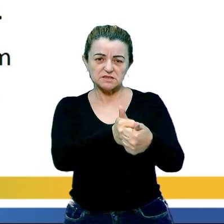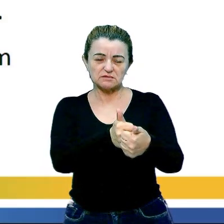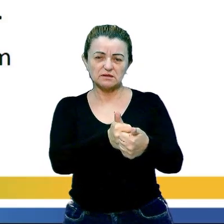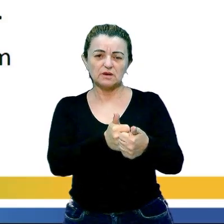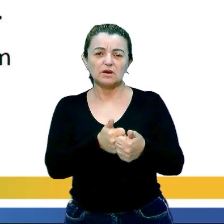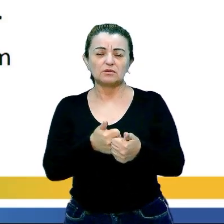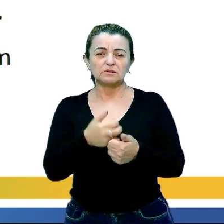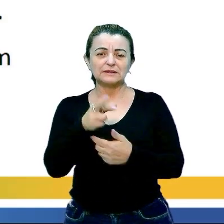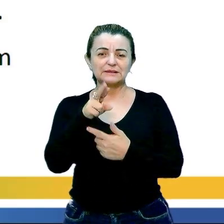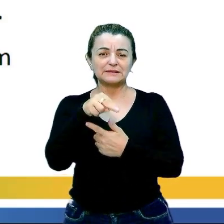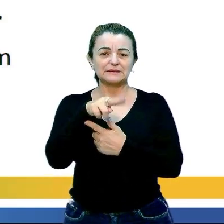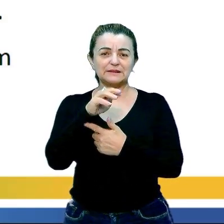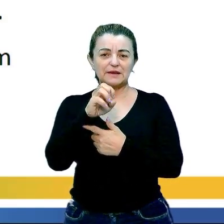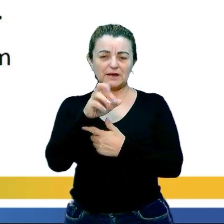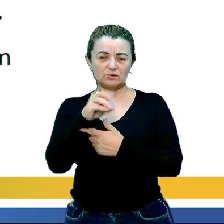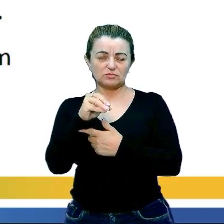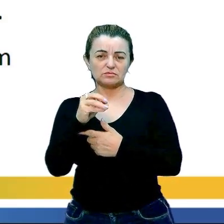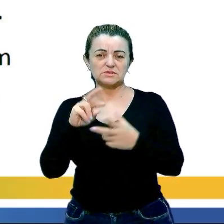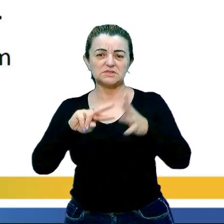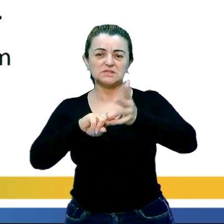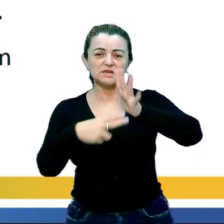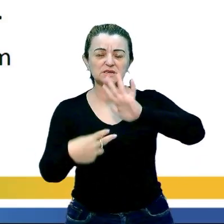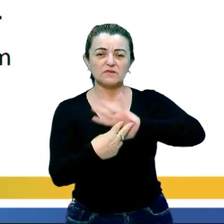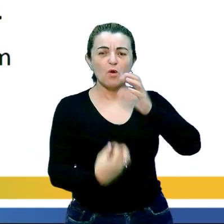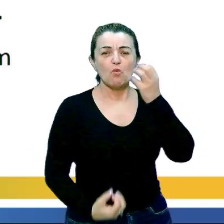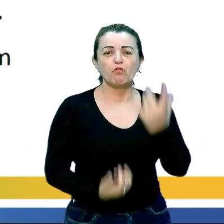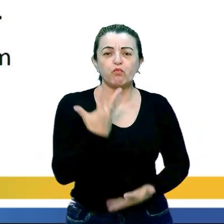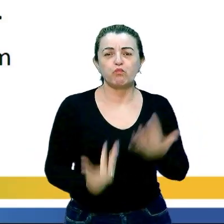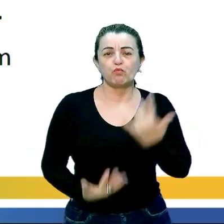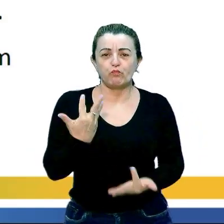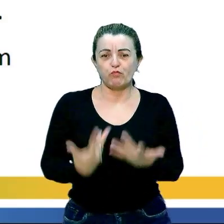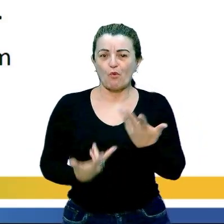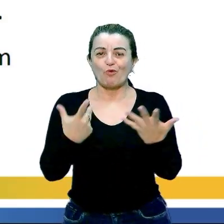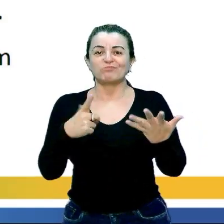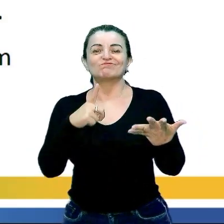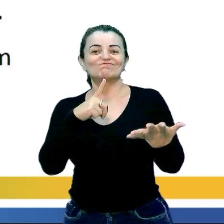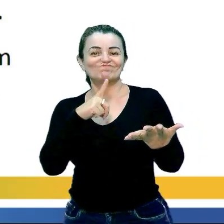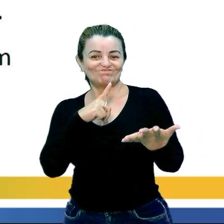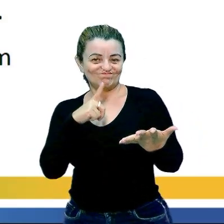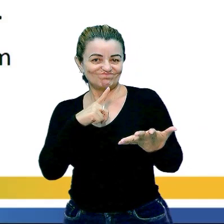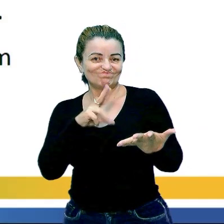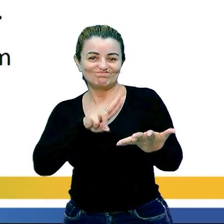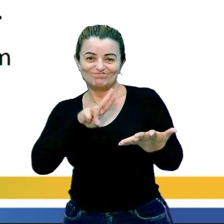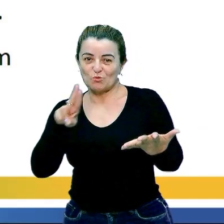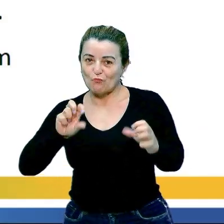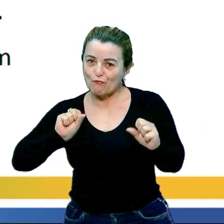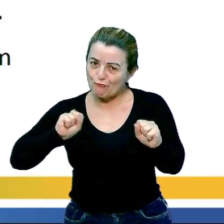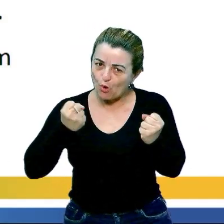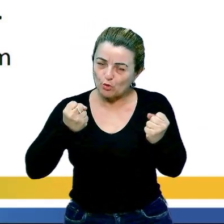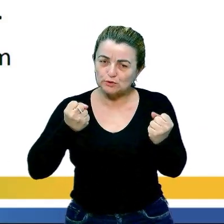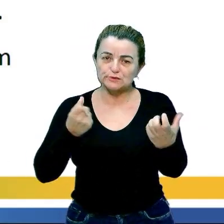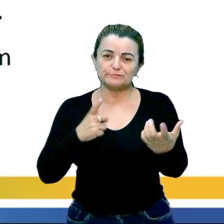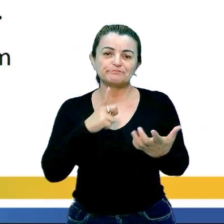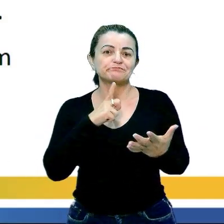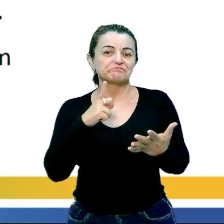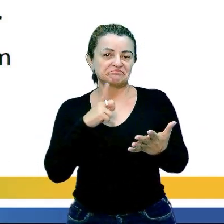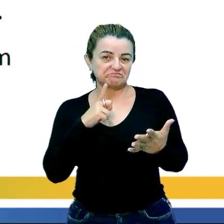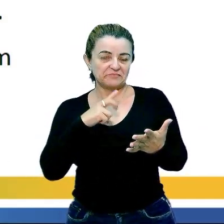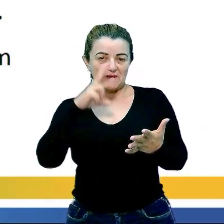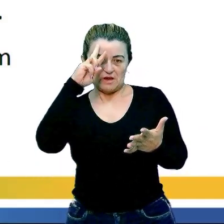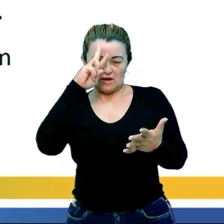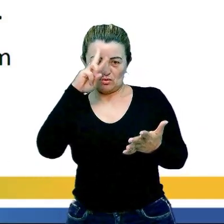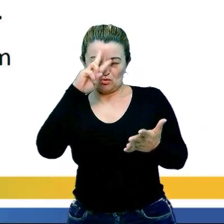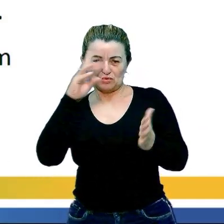significa fogo. Né? Ele tem esse nome, não é à toa, né? Ele marca a história do Império Romano